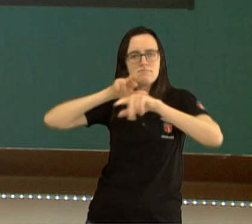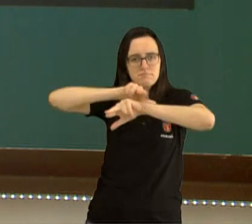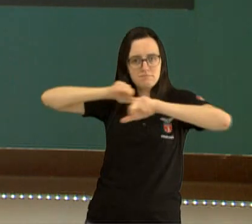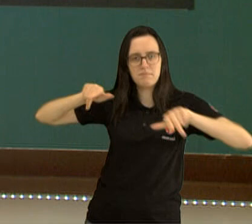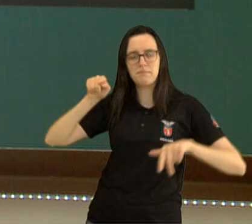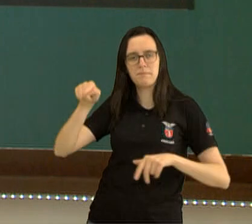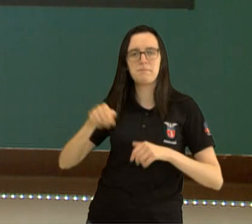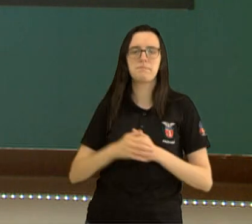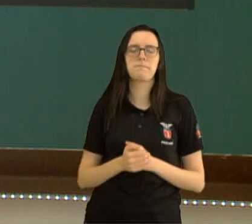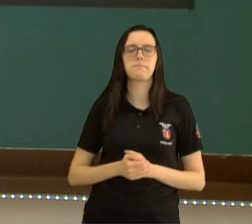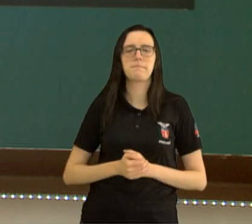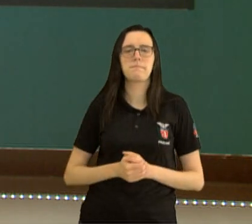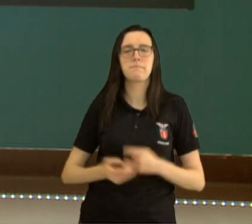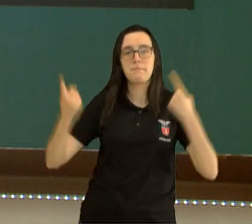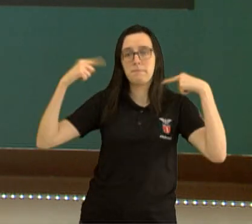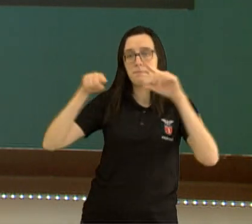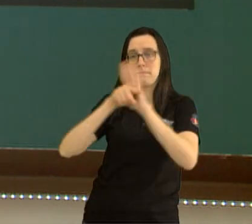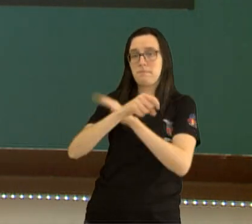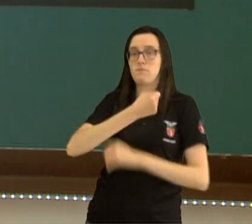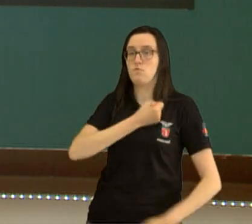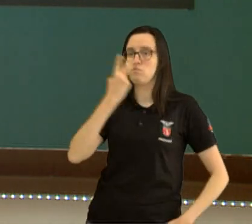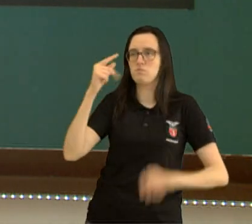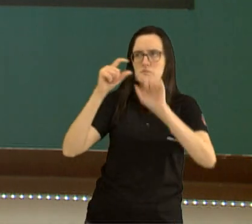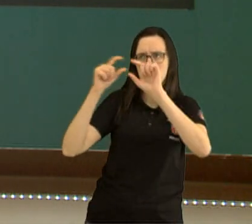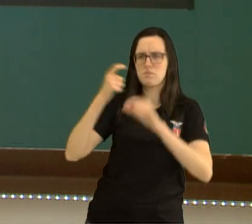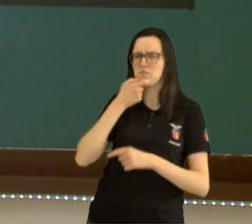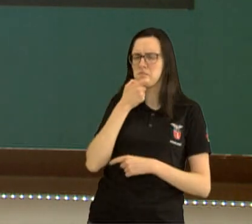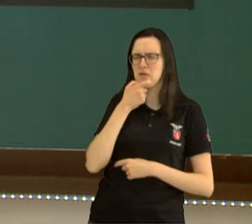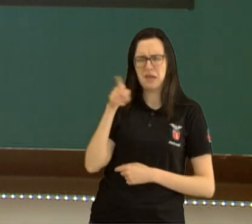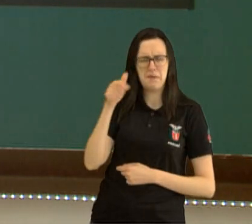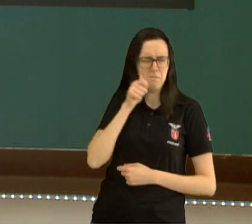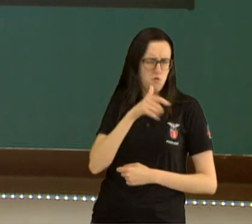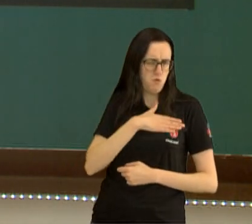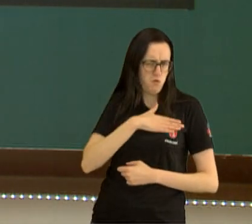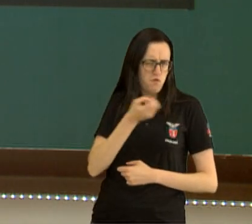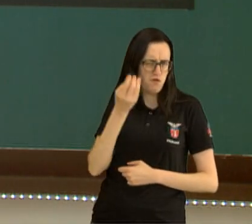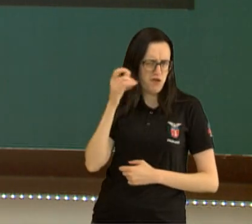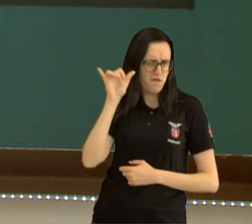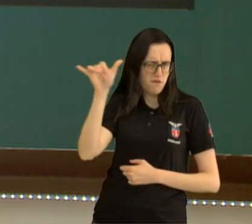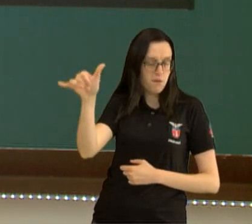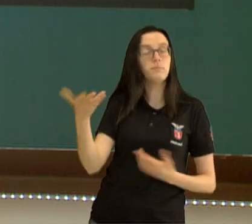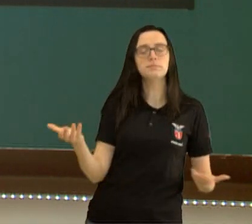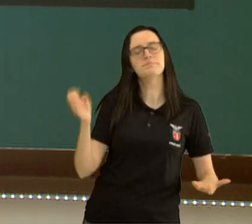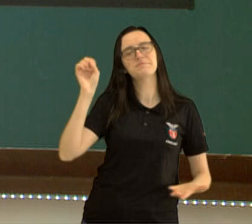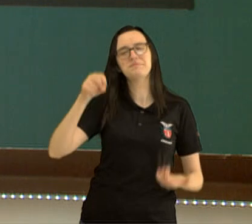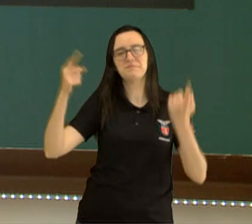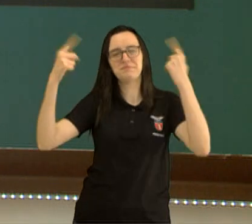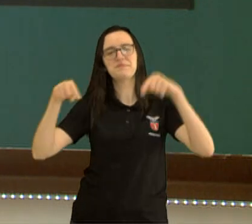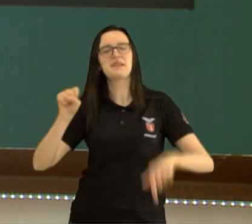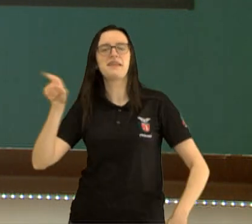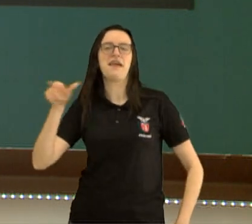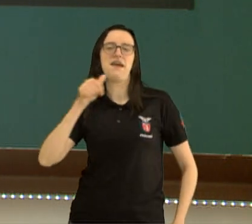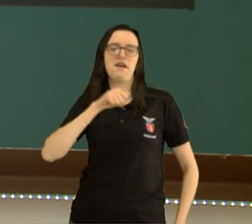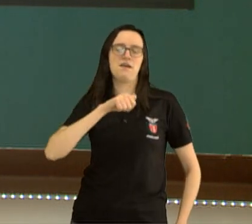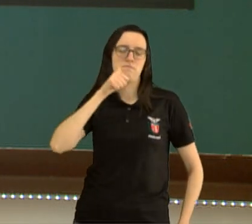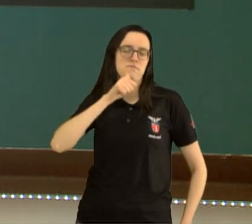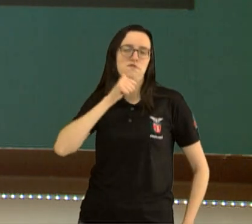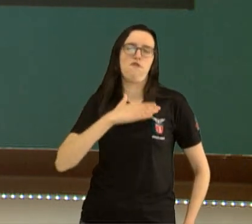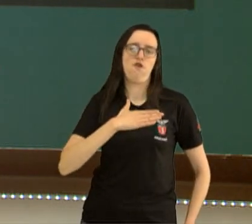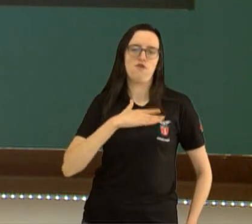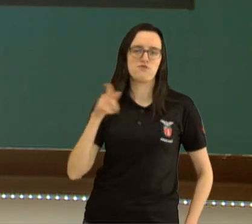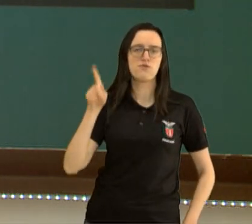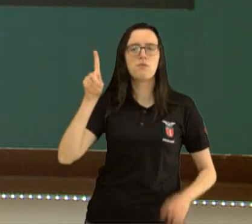2. Did she like to travel by plane? Ela gostou de viajar de avião? Yes, she did. Sim, ela gostou. Resposta